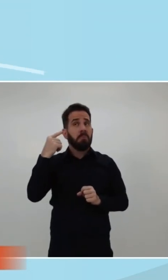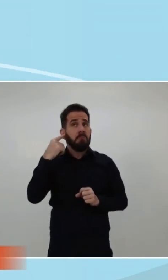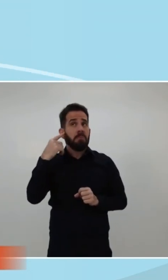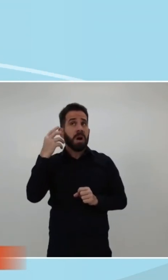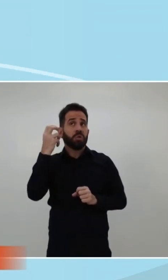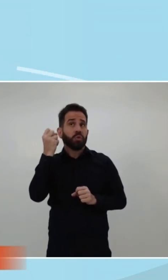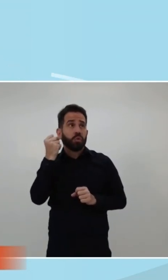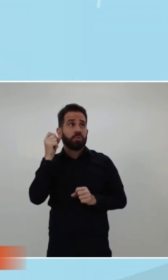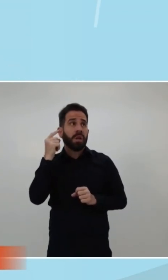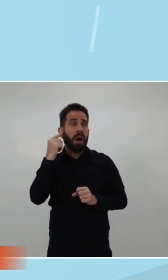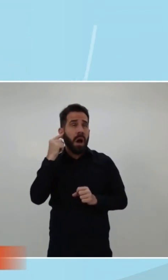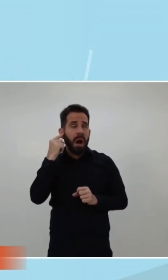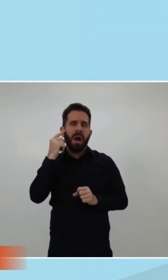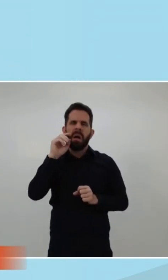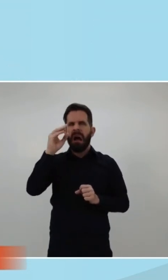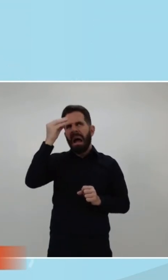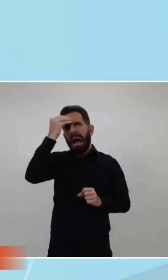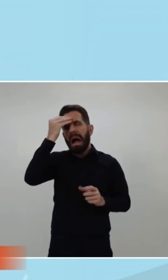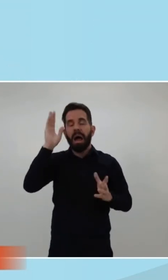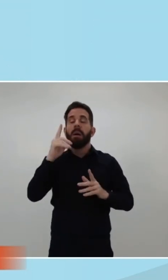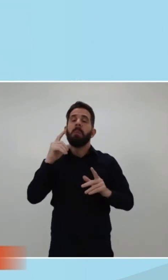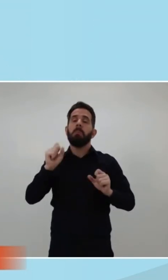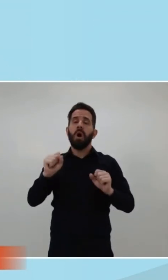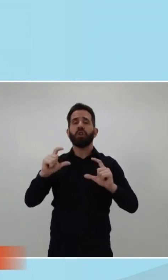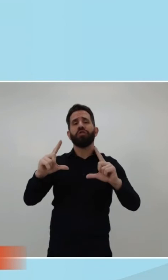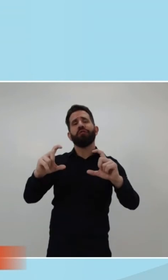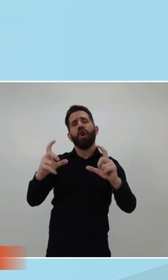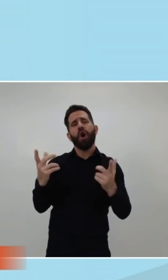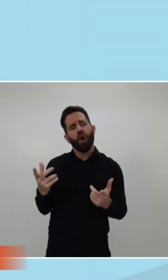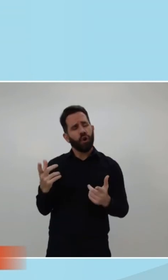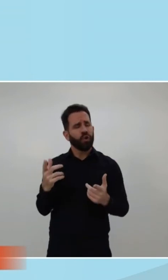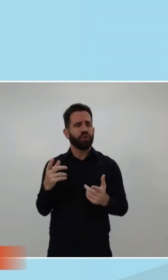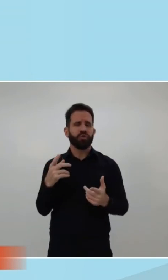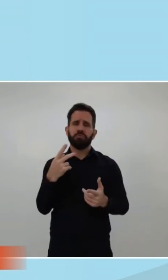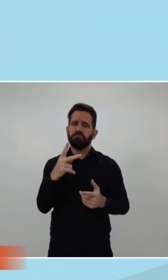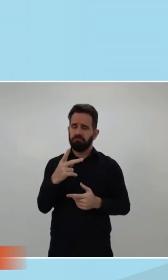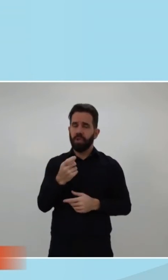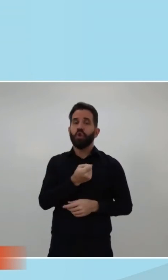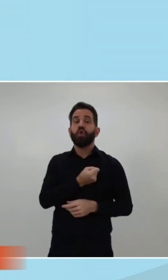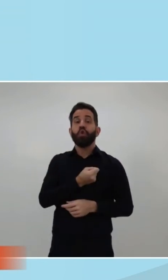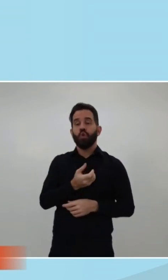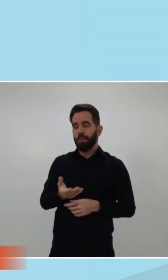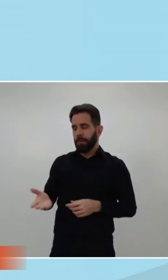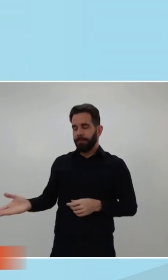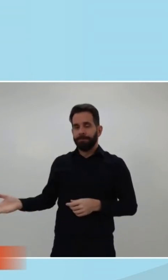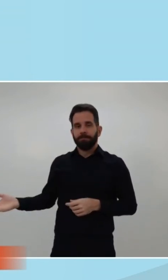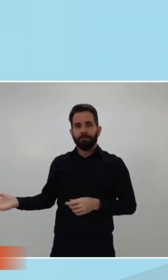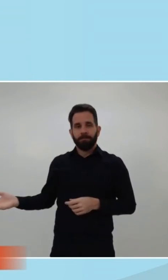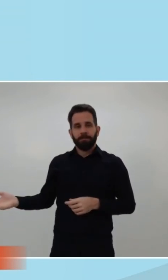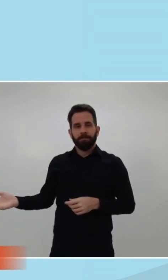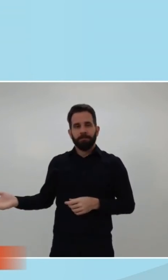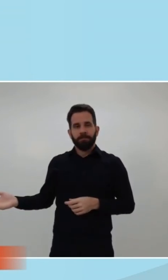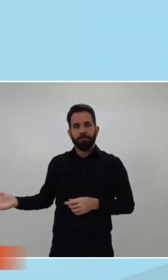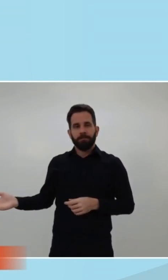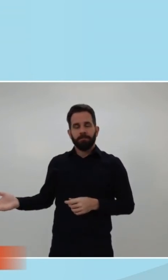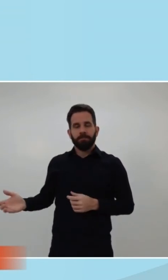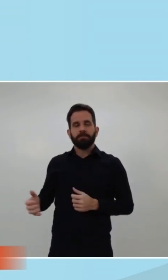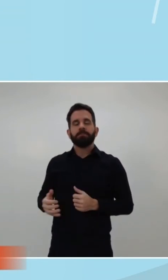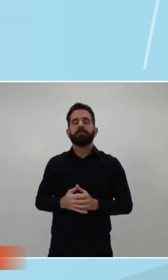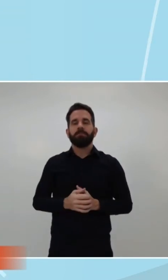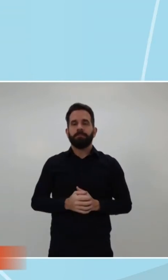depender da sua memória, é só tirar uma foto aí também ou anotar. O telefone é 62 99181 1406.